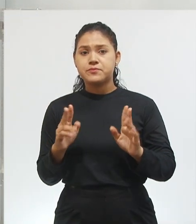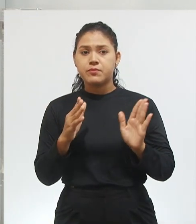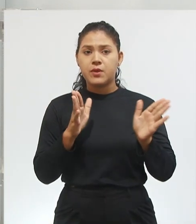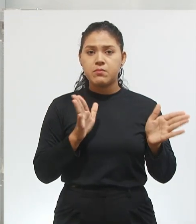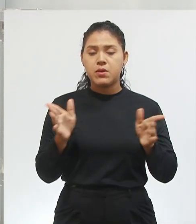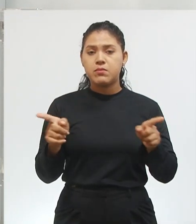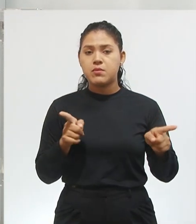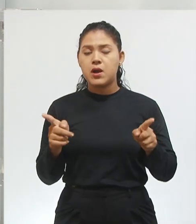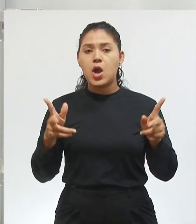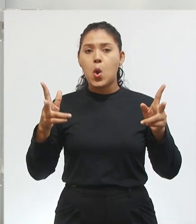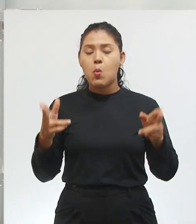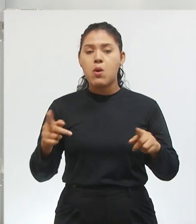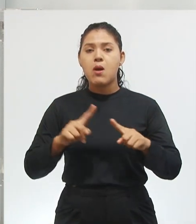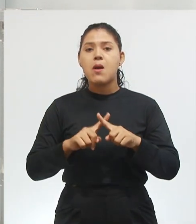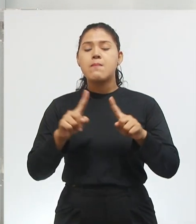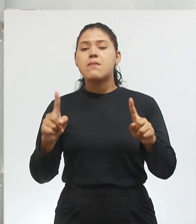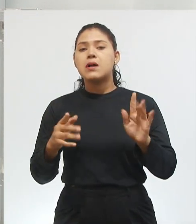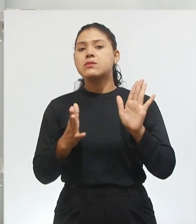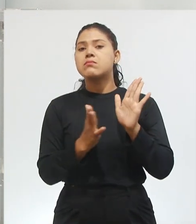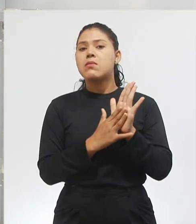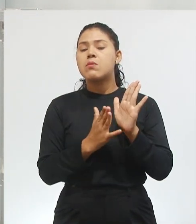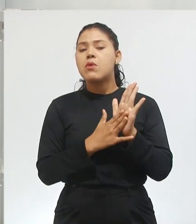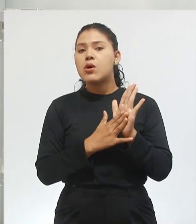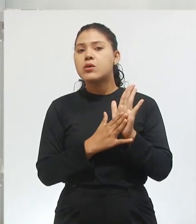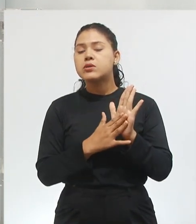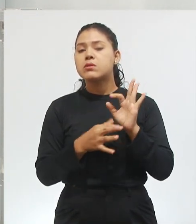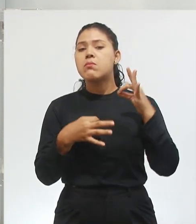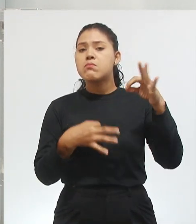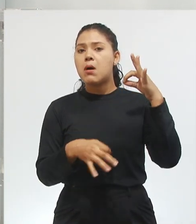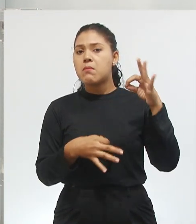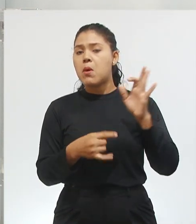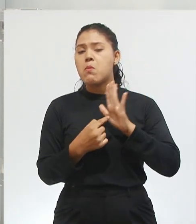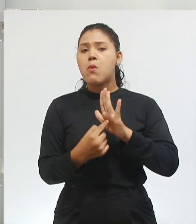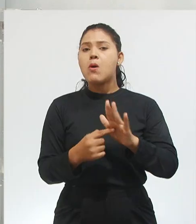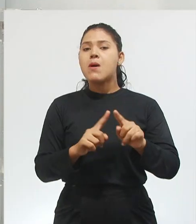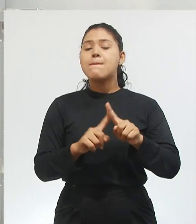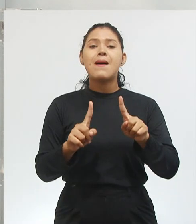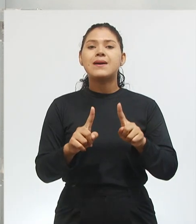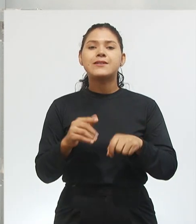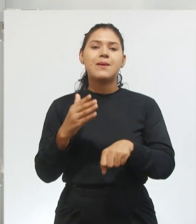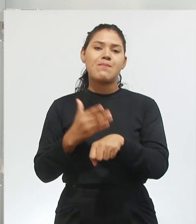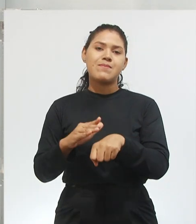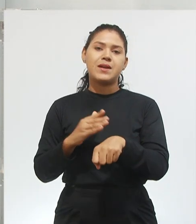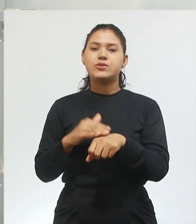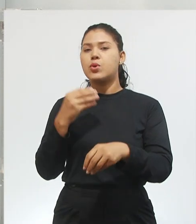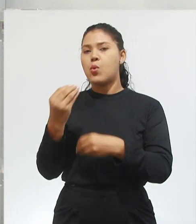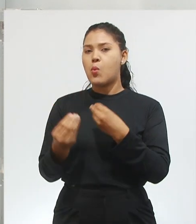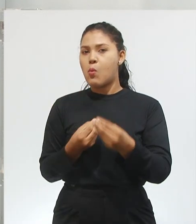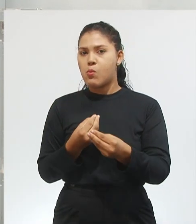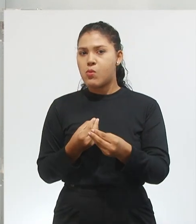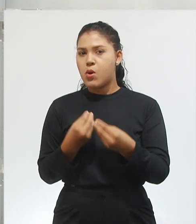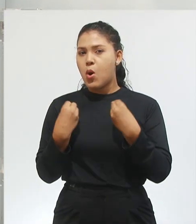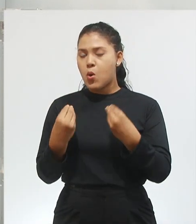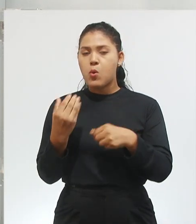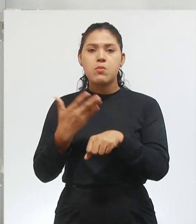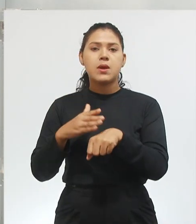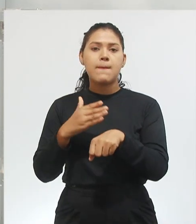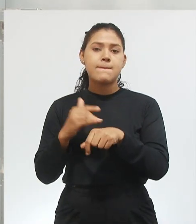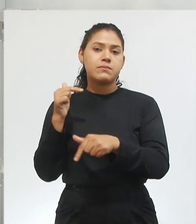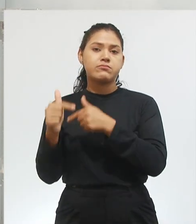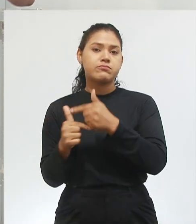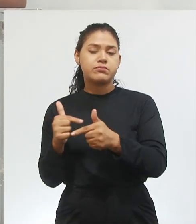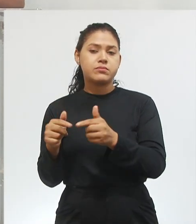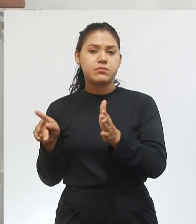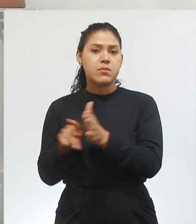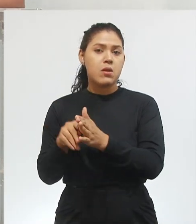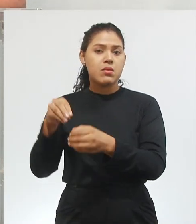serviços mas tá claro no papel não somente no papel mas em suas ações o que a empresa tem feito dentro da